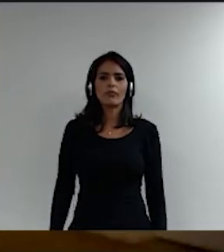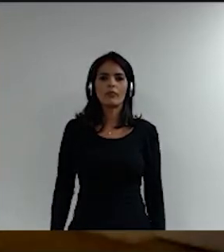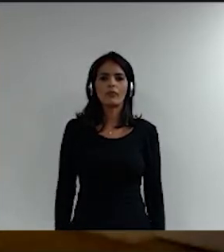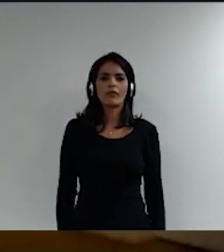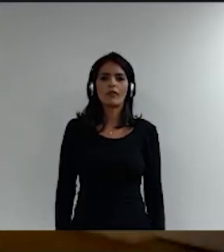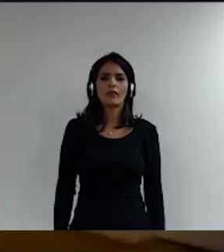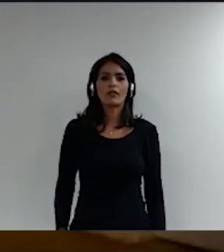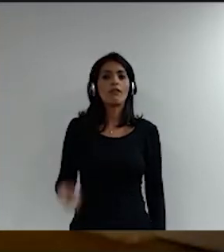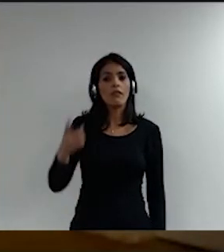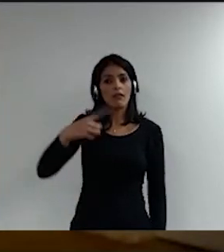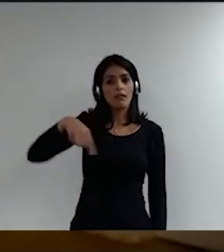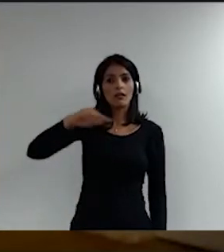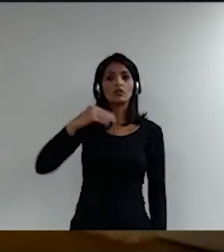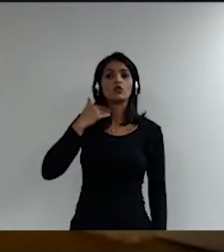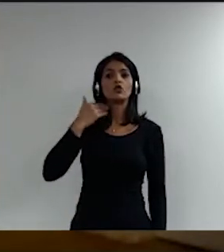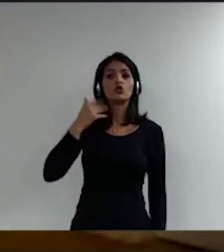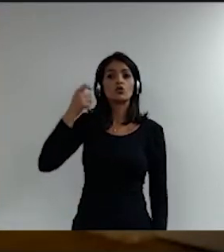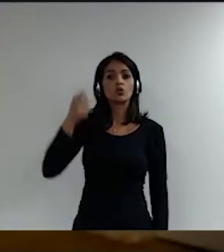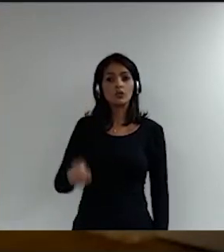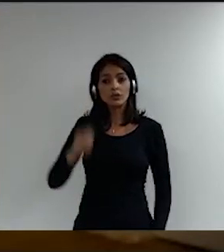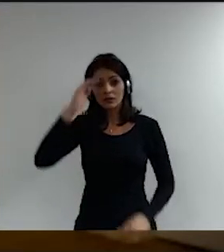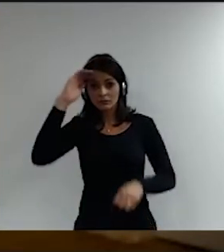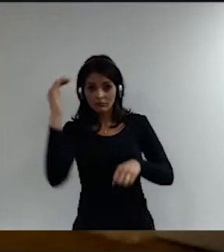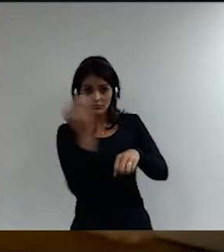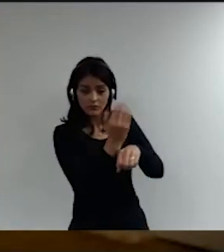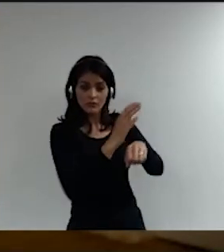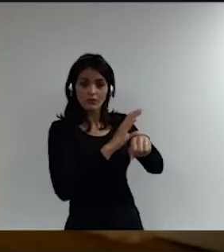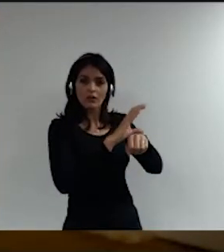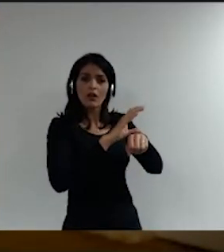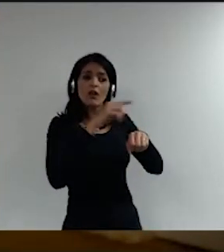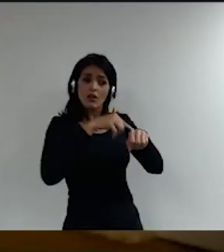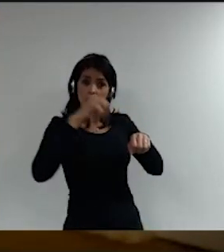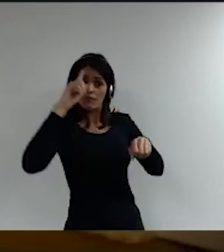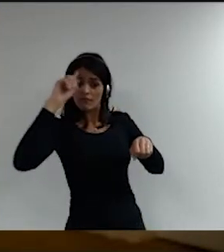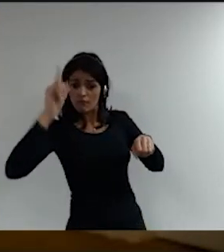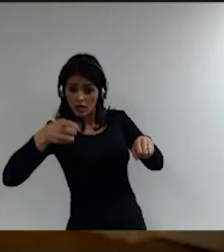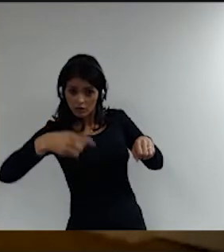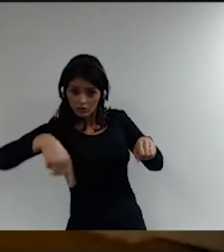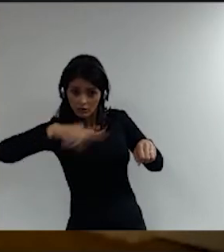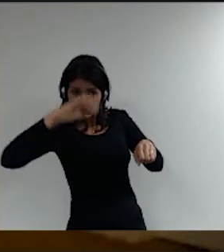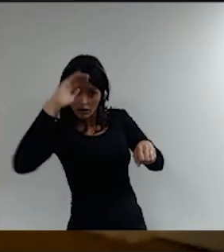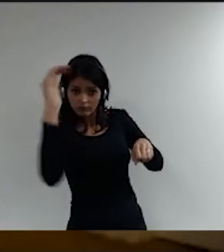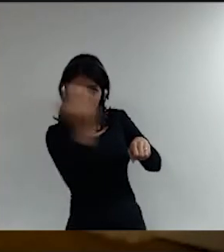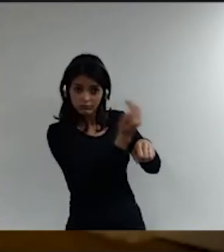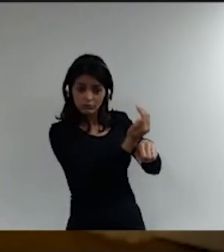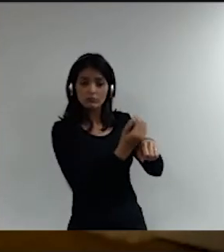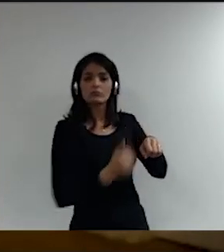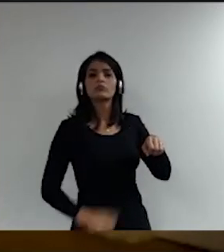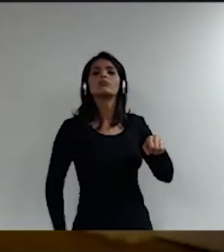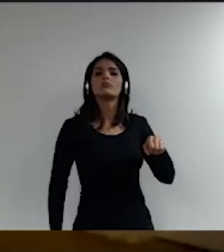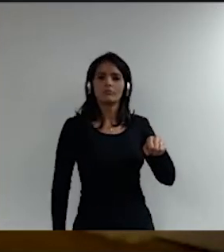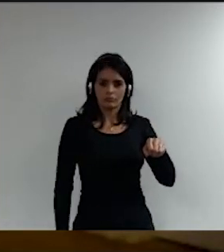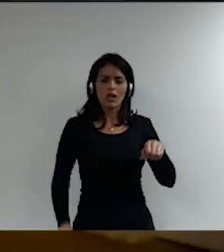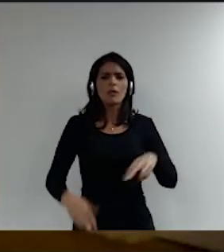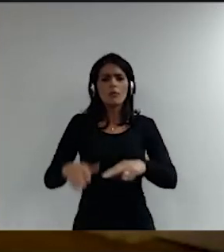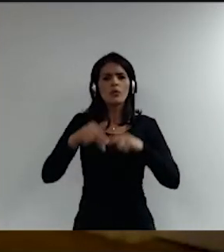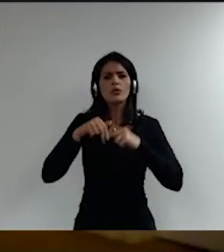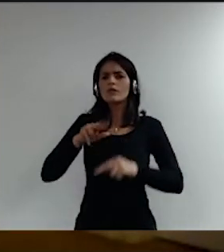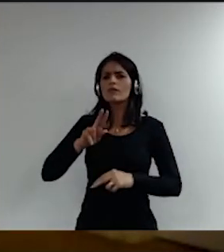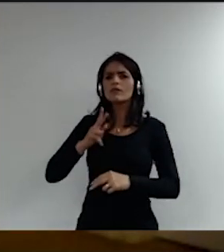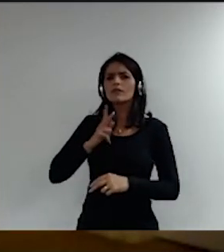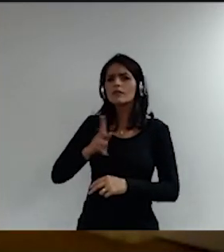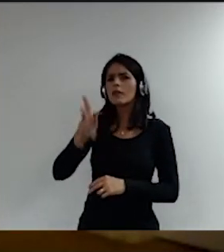que apliquem a Constituição, que concretizem os direitos fundamentais. Portanto, eu sempre